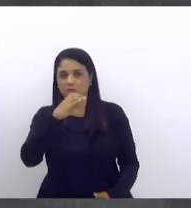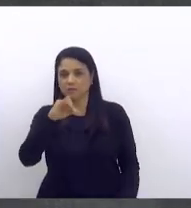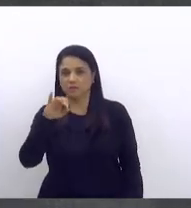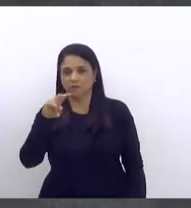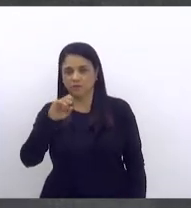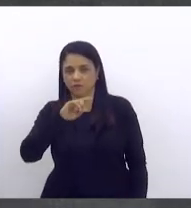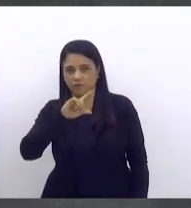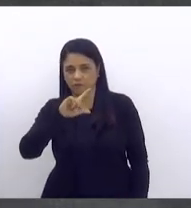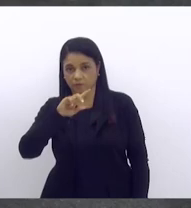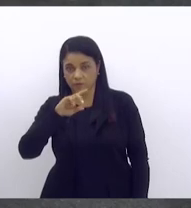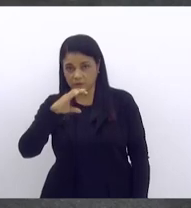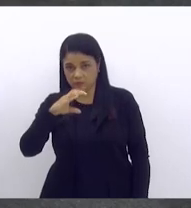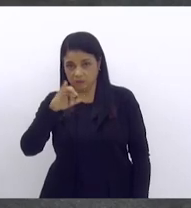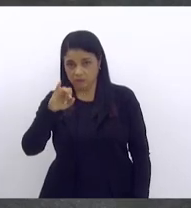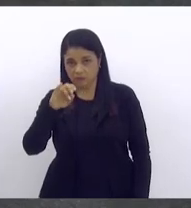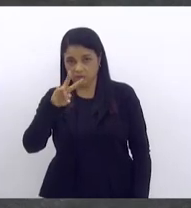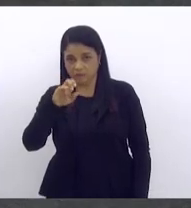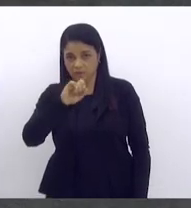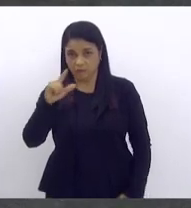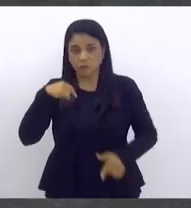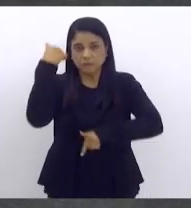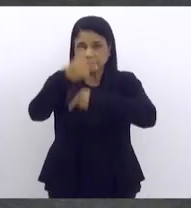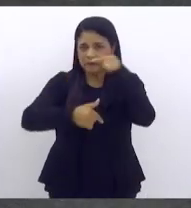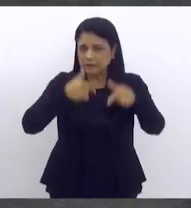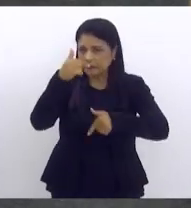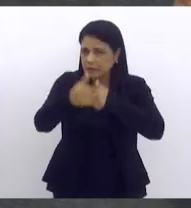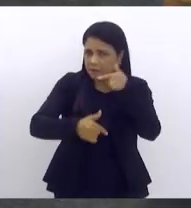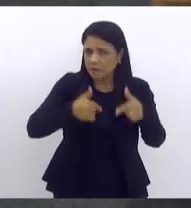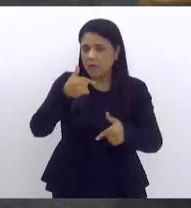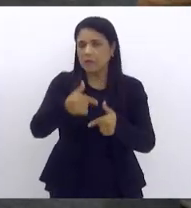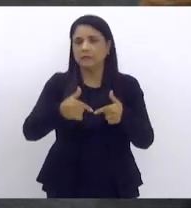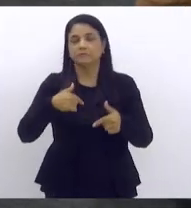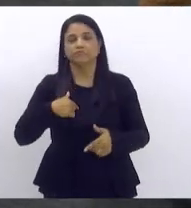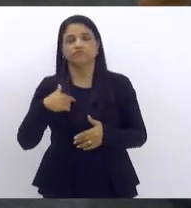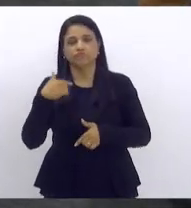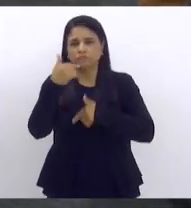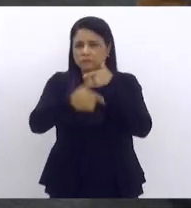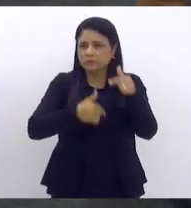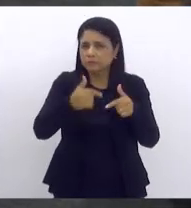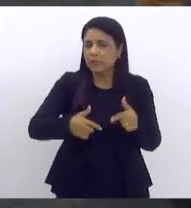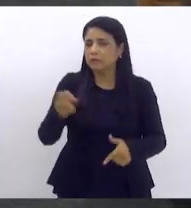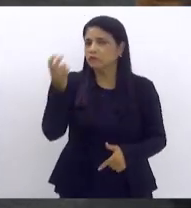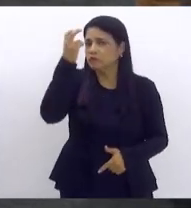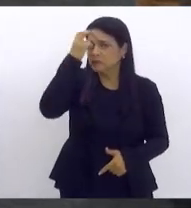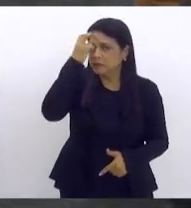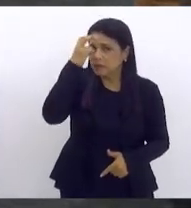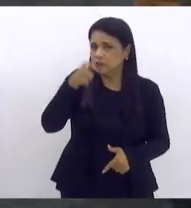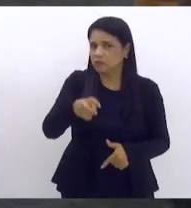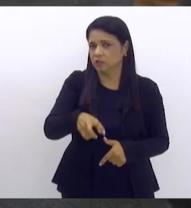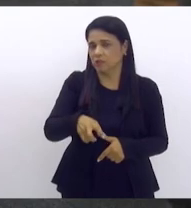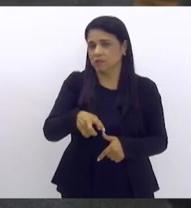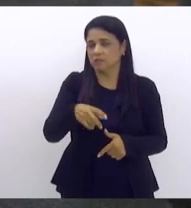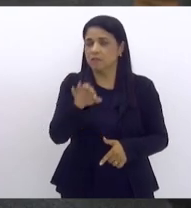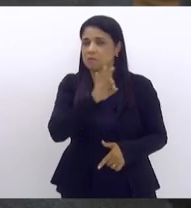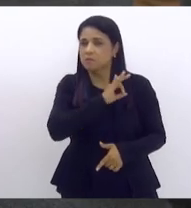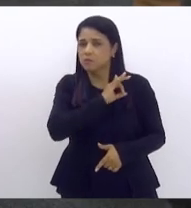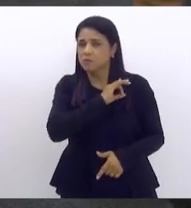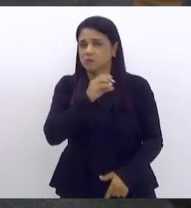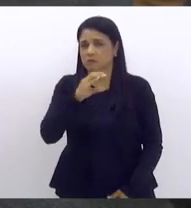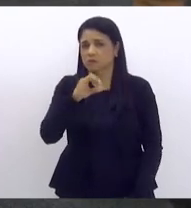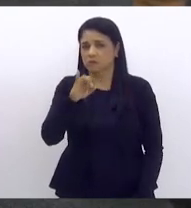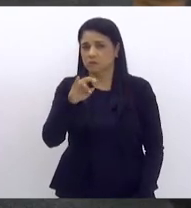trabalha seriamente, que o Serviço de Inteligência da Polícia Civil é um dos melhores do